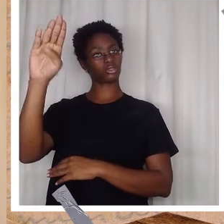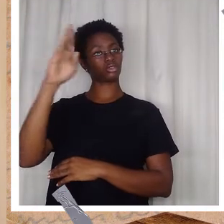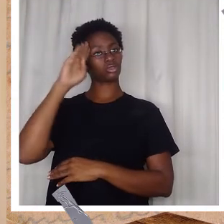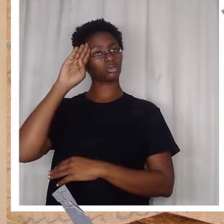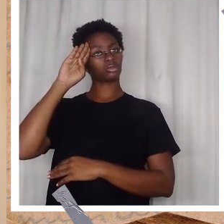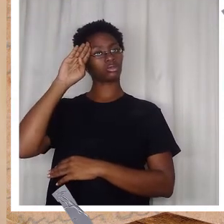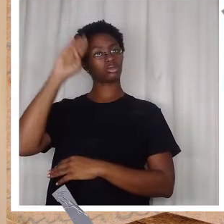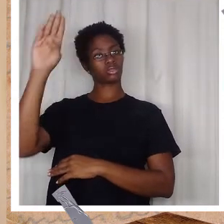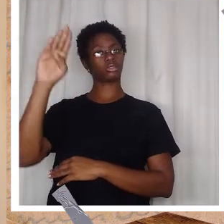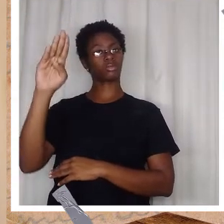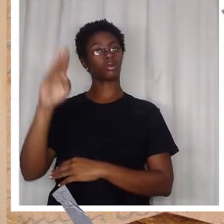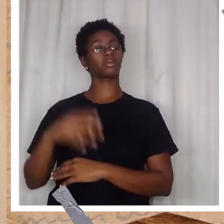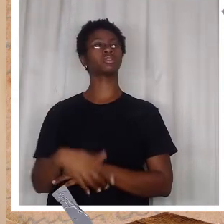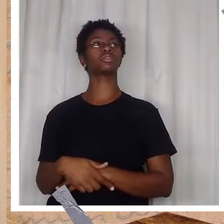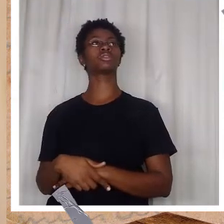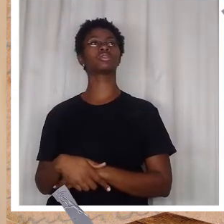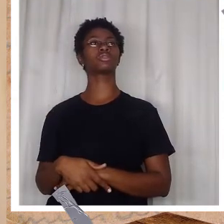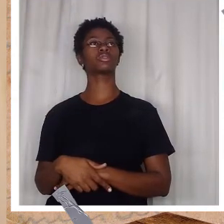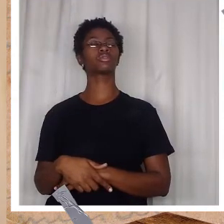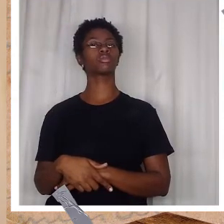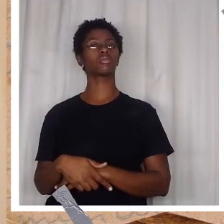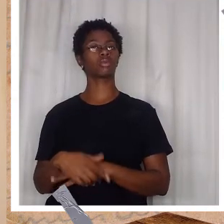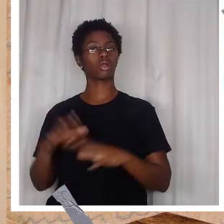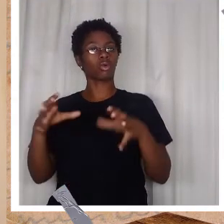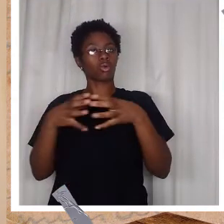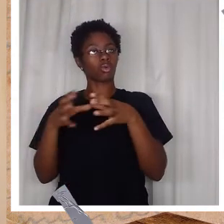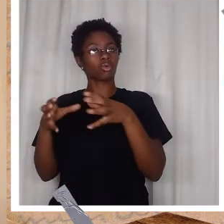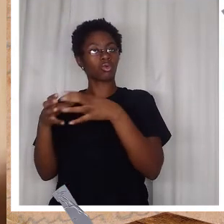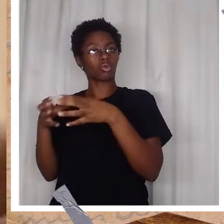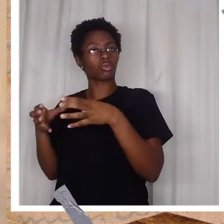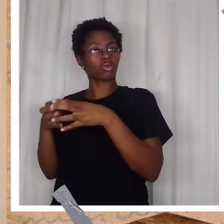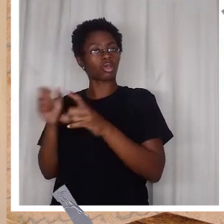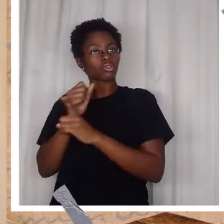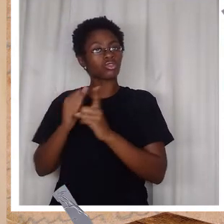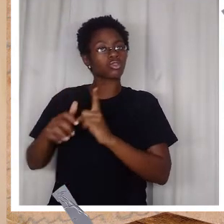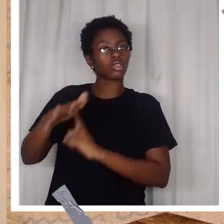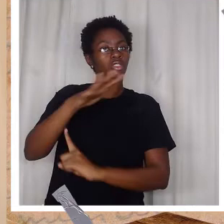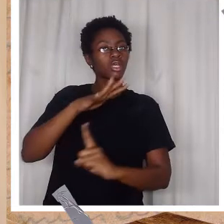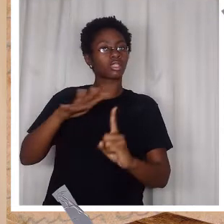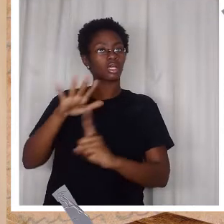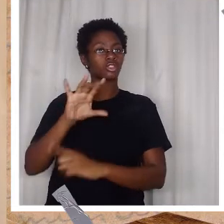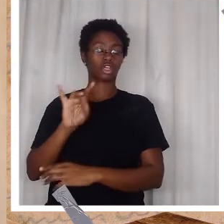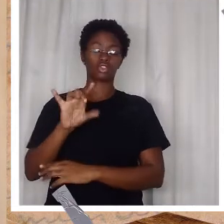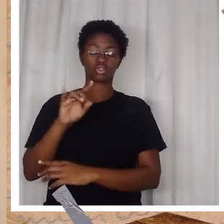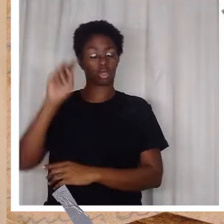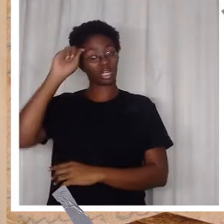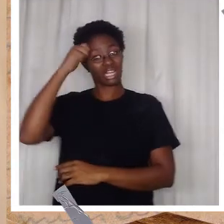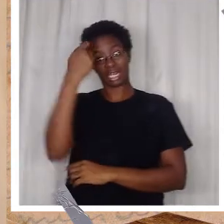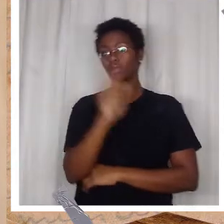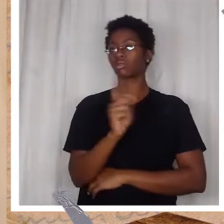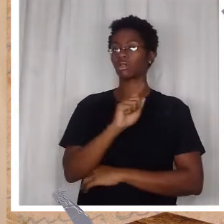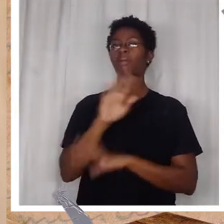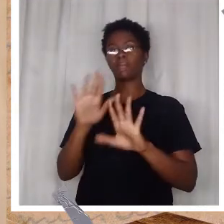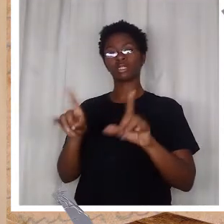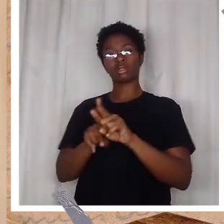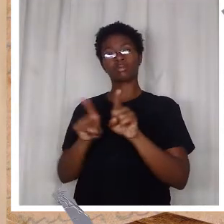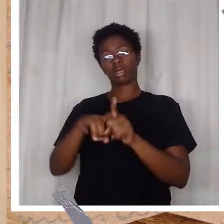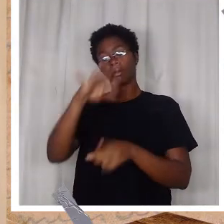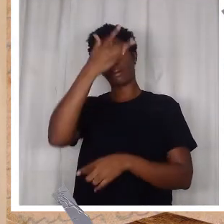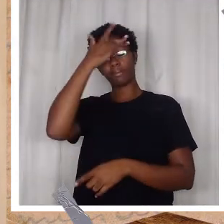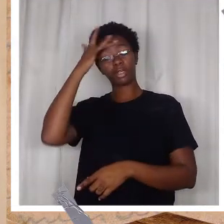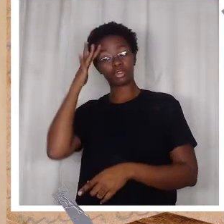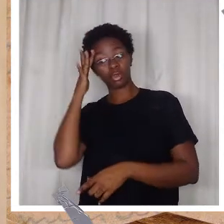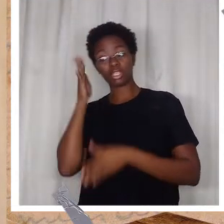para camadas da nossa sociedade que incluem, além de negros, pessoas que não têm acesso